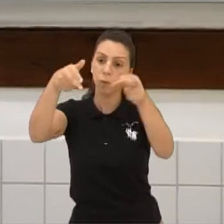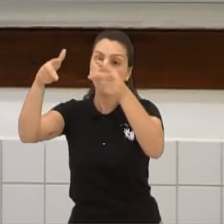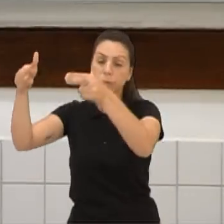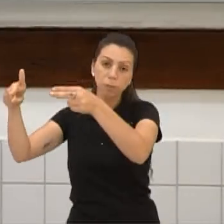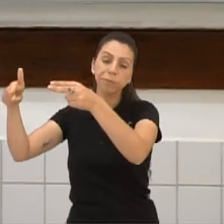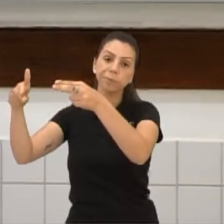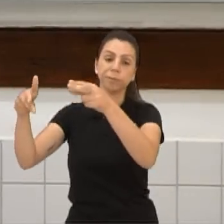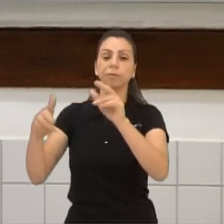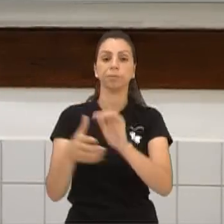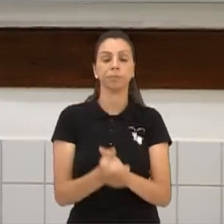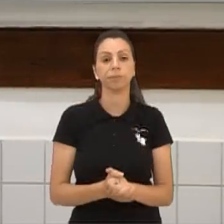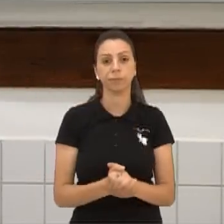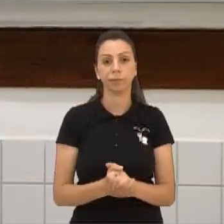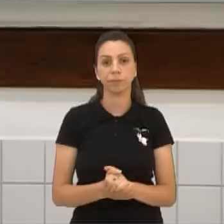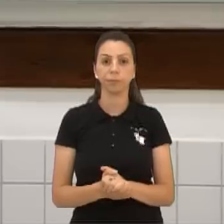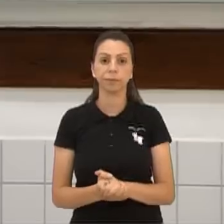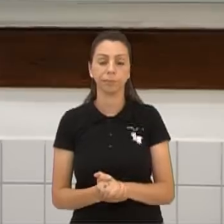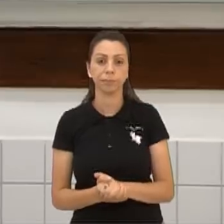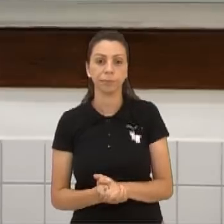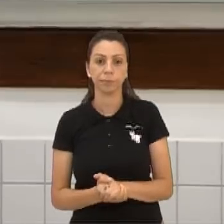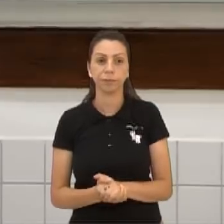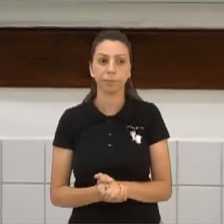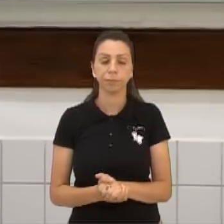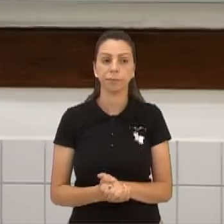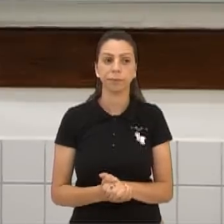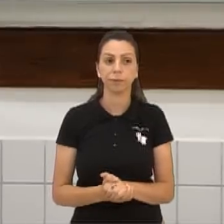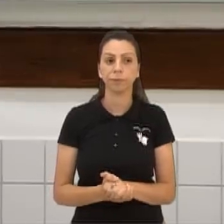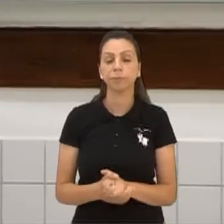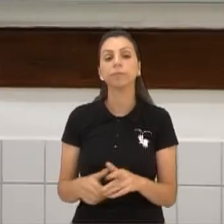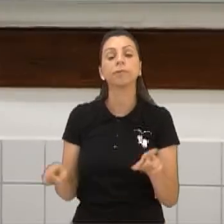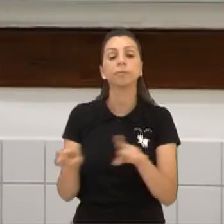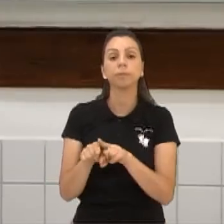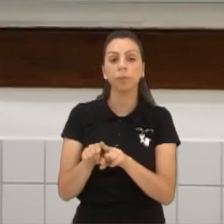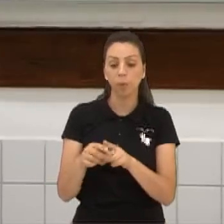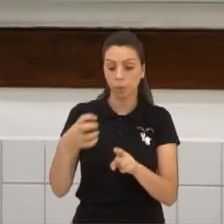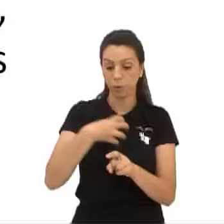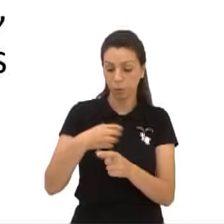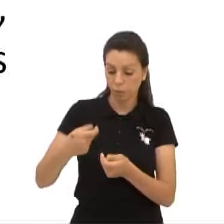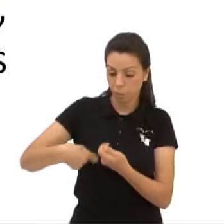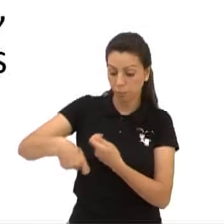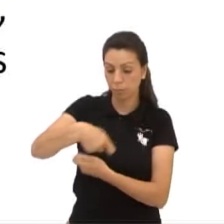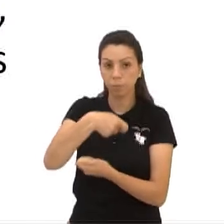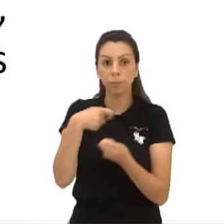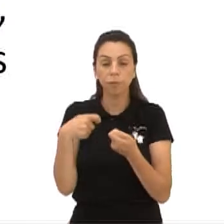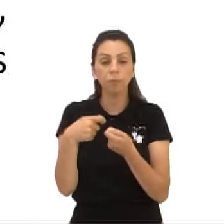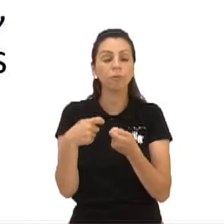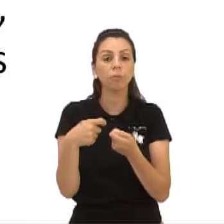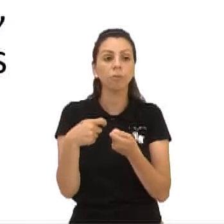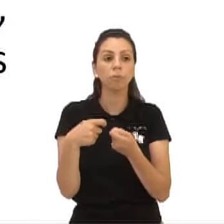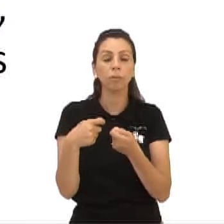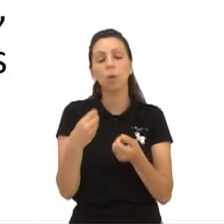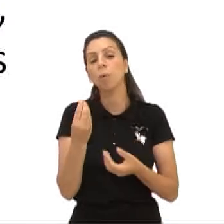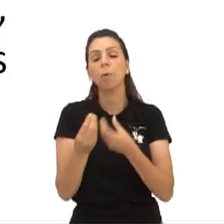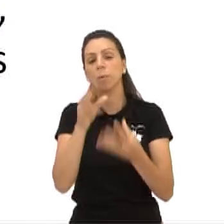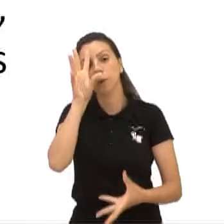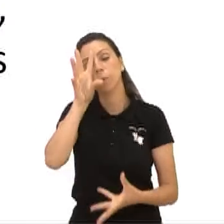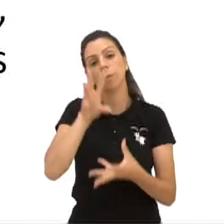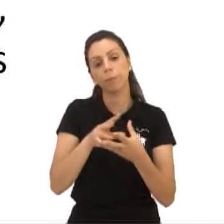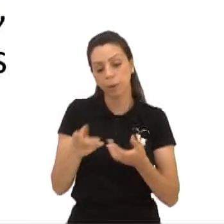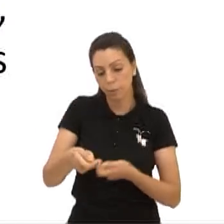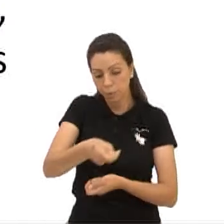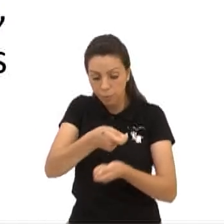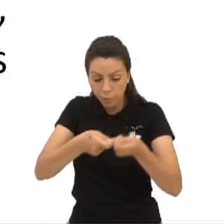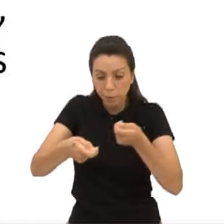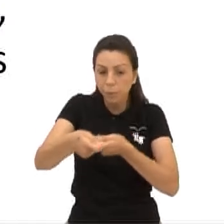aos mesmos resultados. Olha a sustentabilidade de forma econômica. Como que eu interpreto a